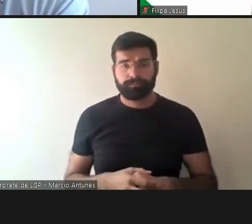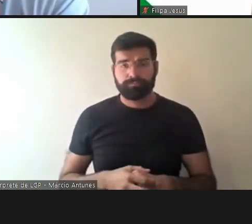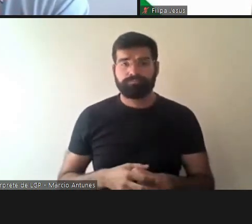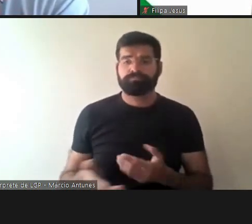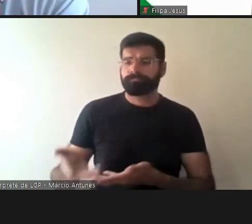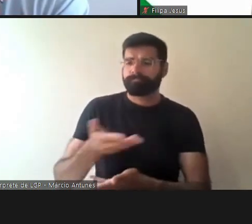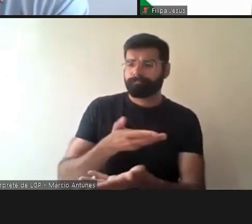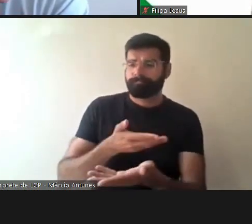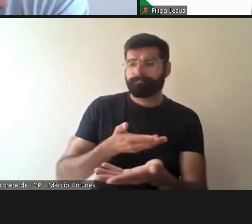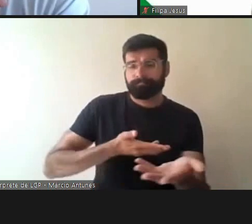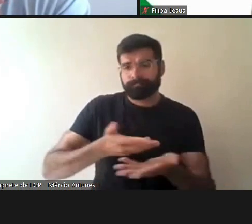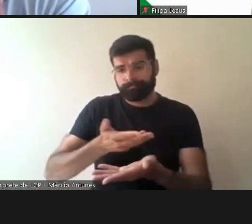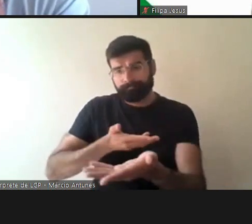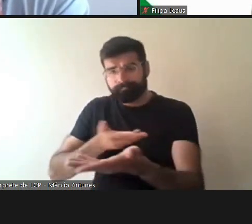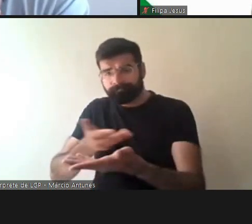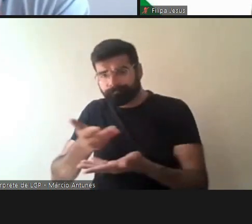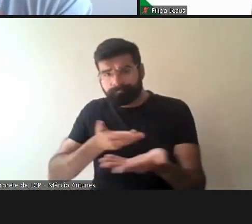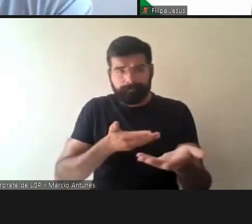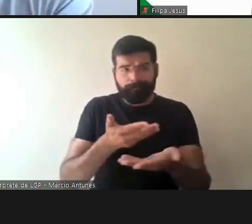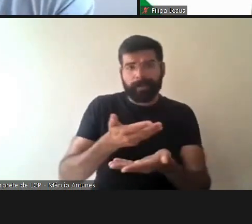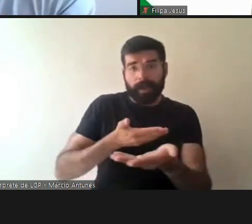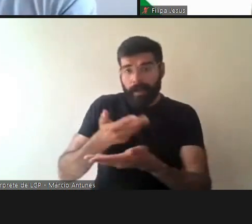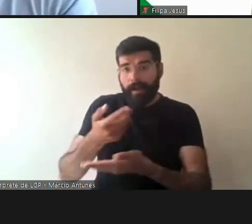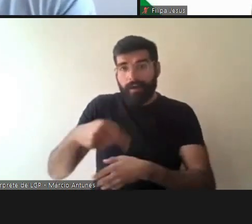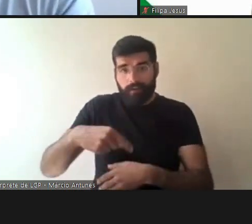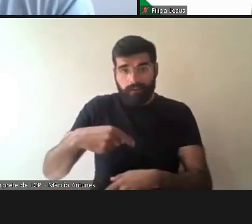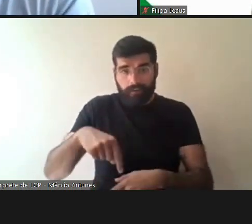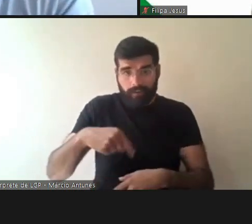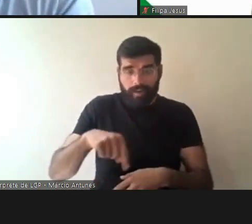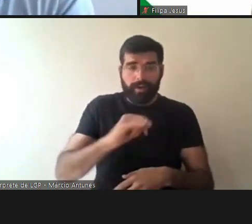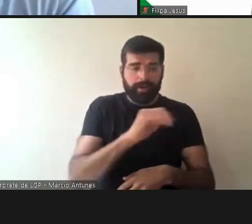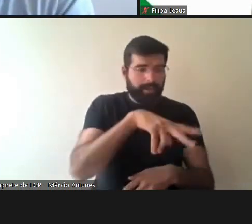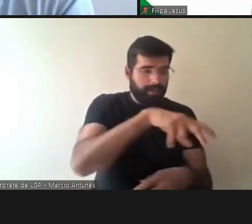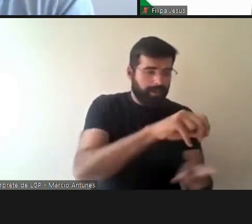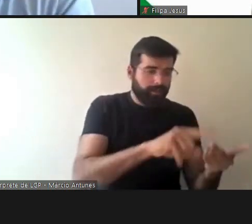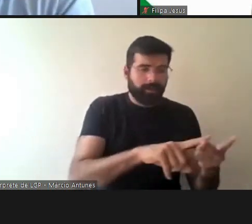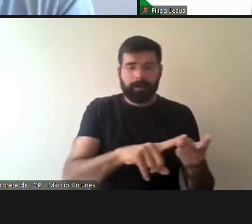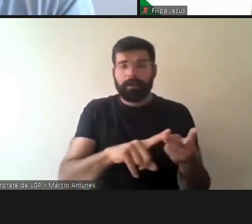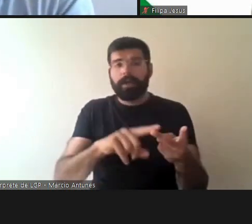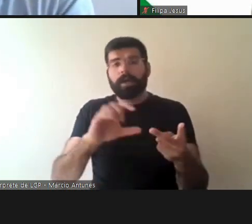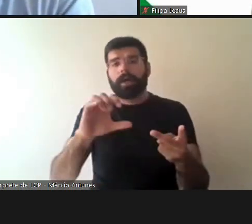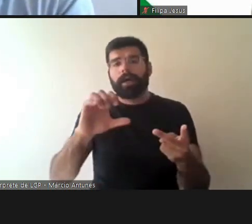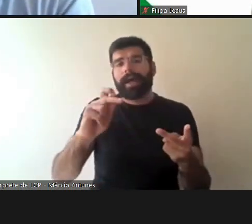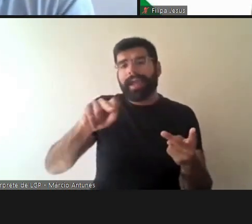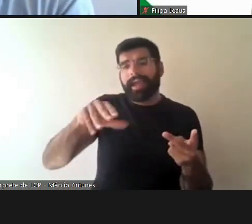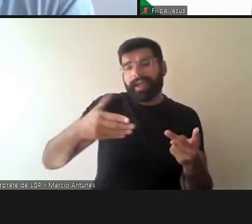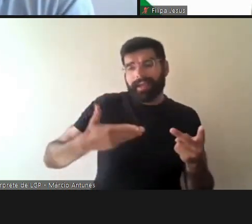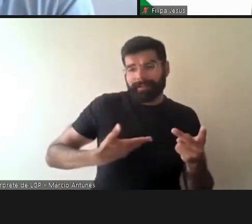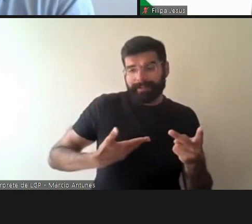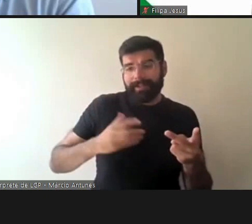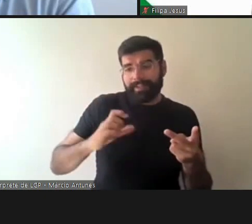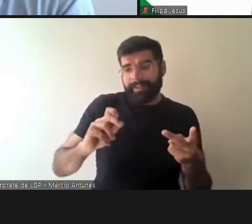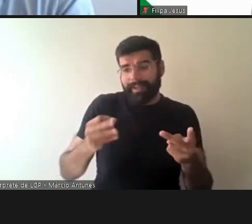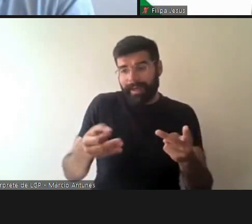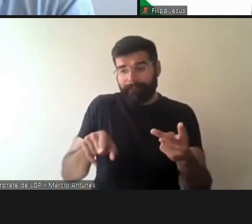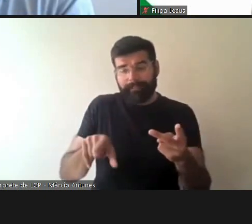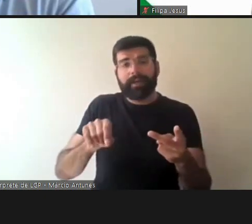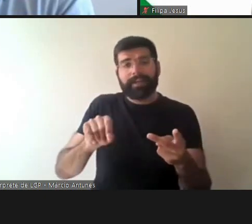que temos feito, nomeadamente com o INA, também com a ANCAP e, sobretudo, com